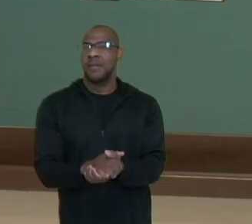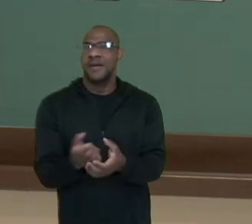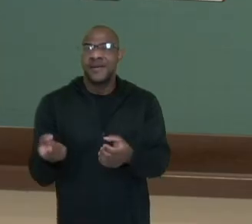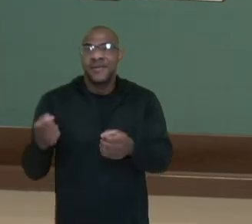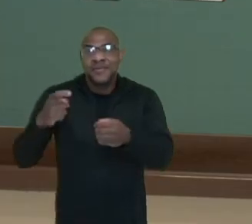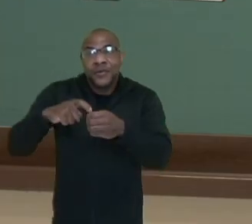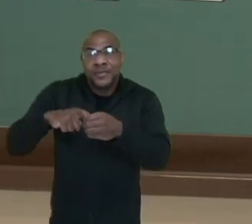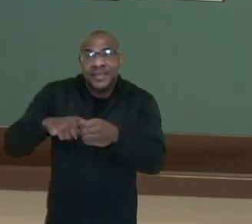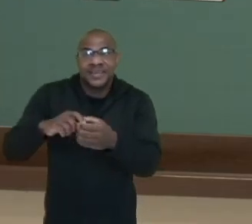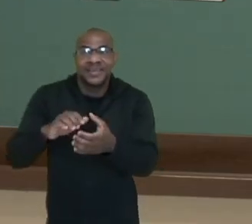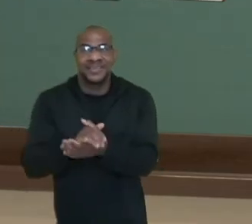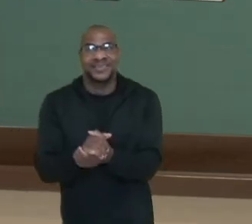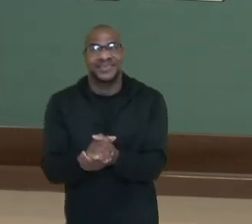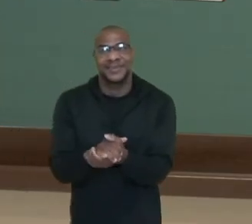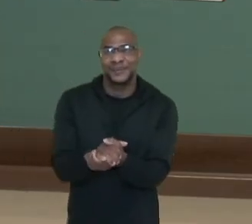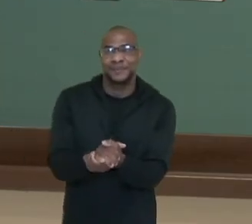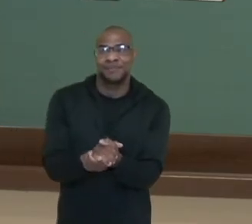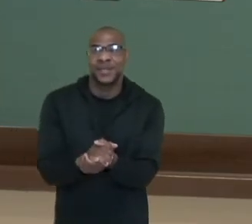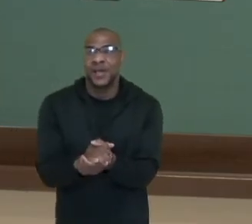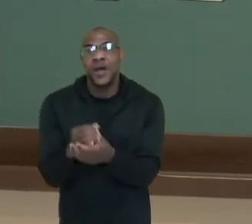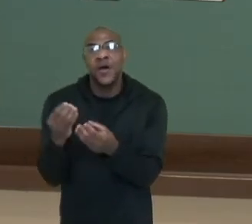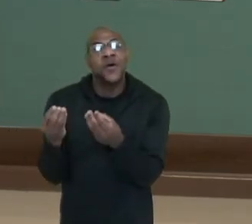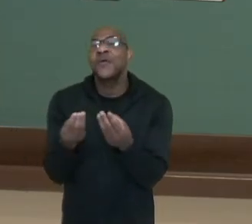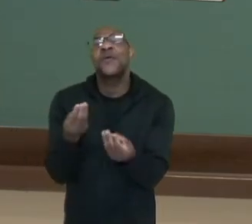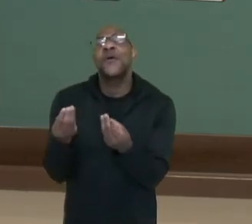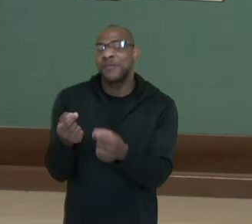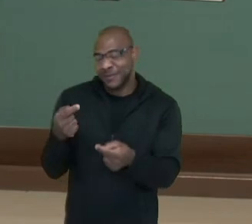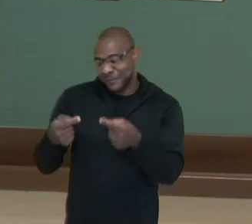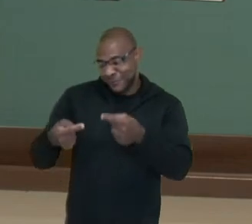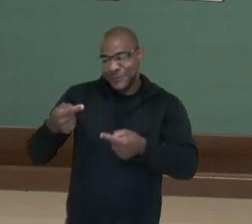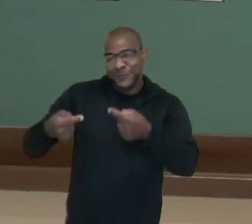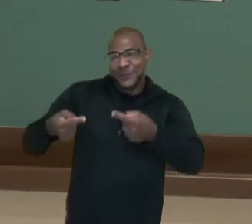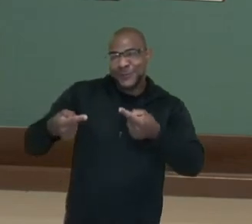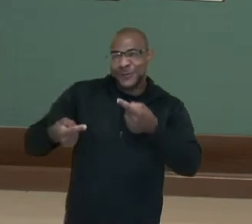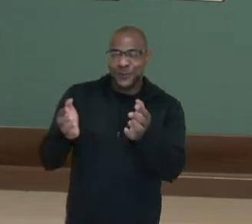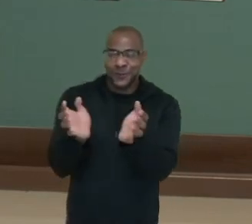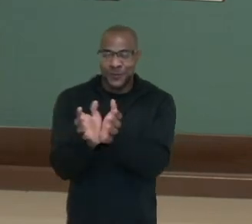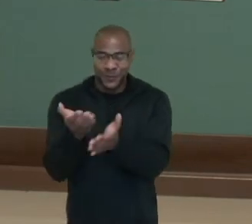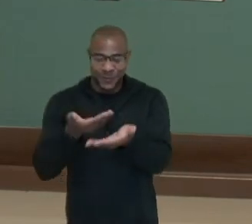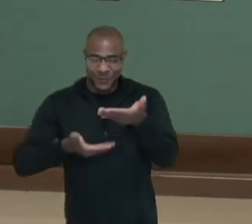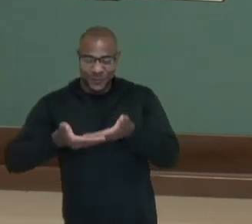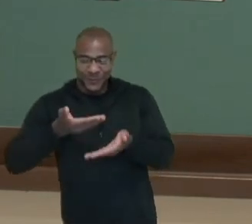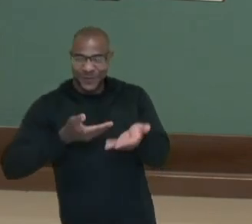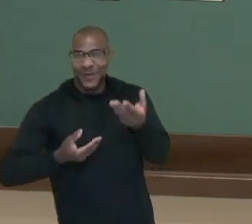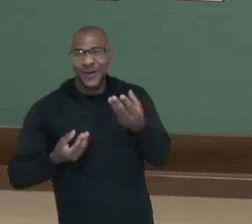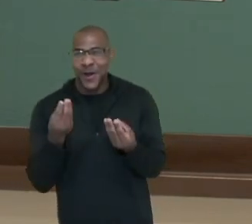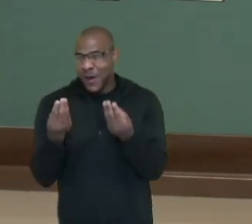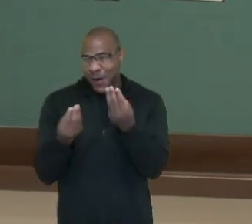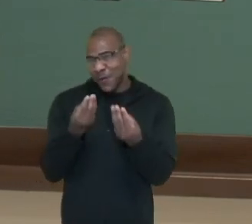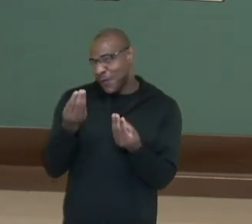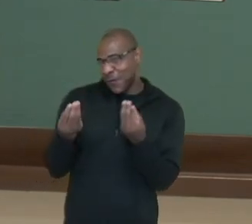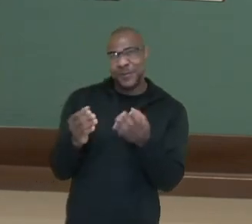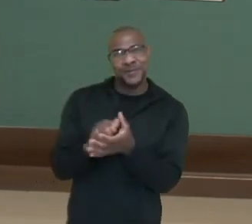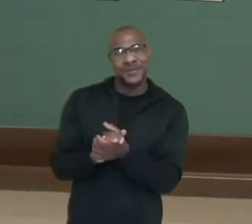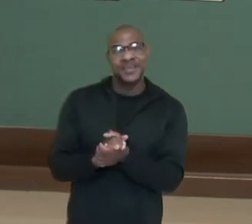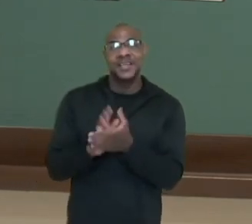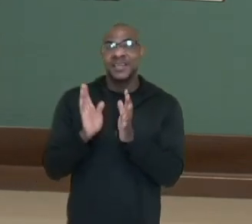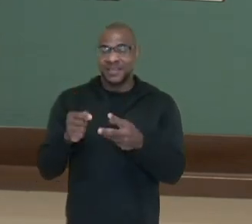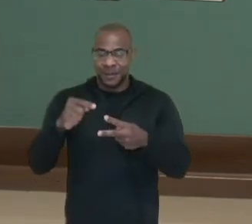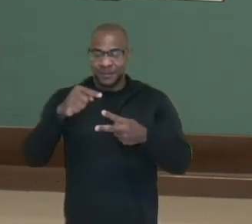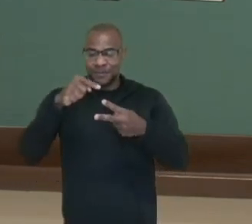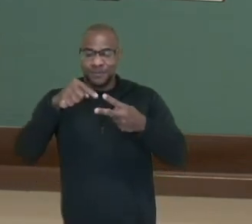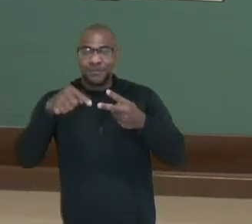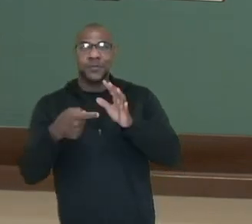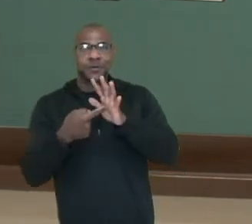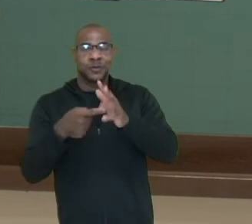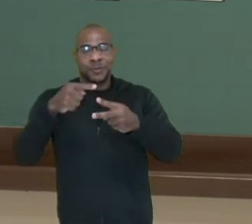Voltei, queridos alunos, e aí, como que foi então essa sadia discussão aí? Mencionaram então essas duas causas